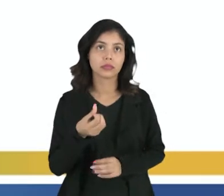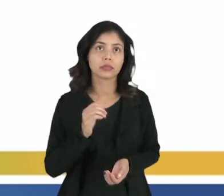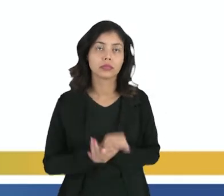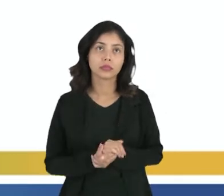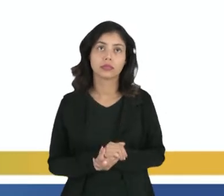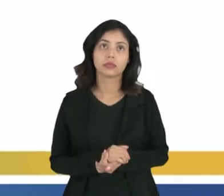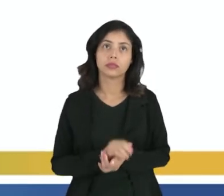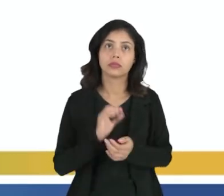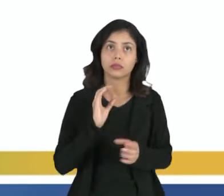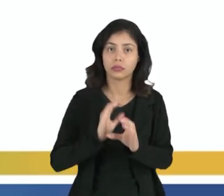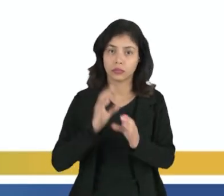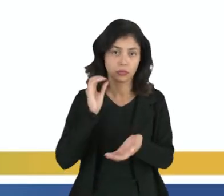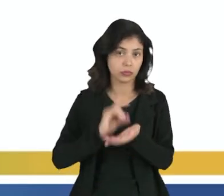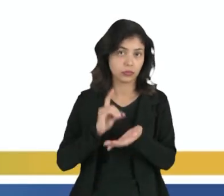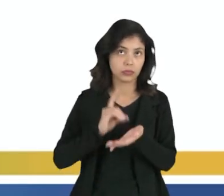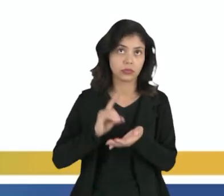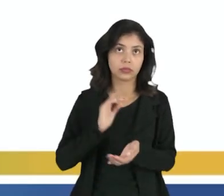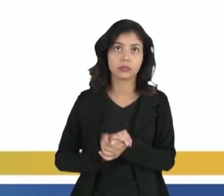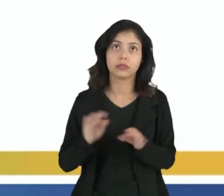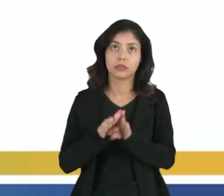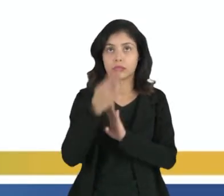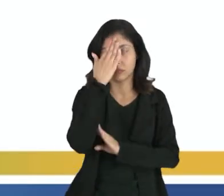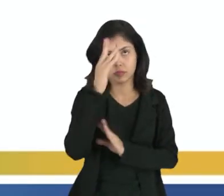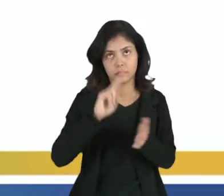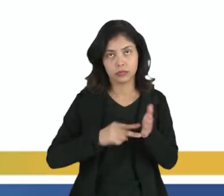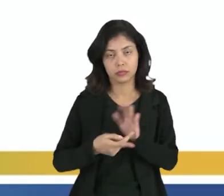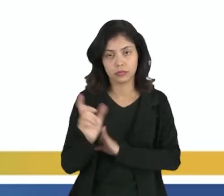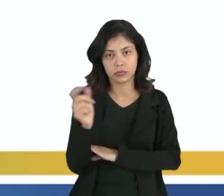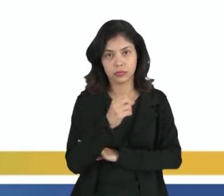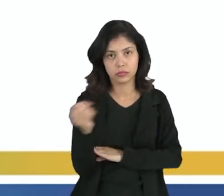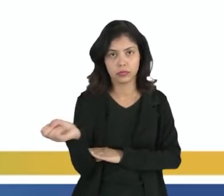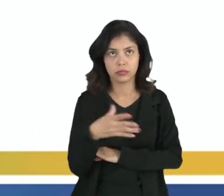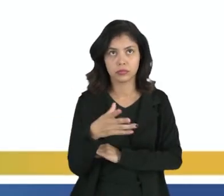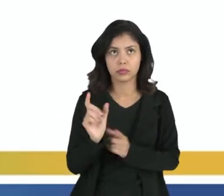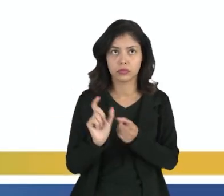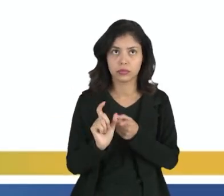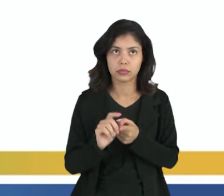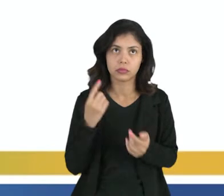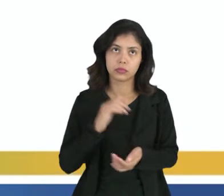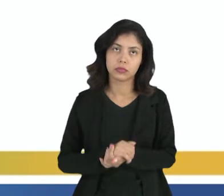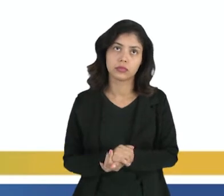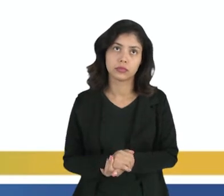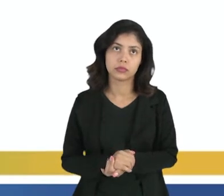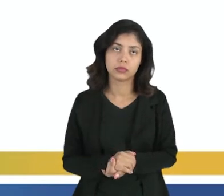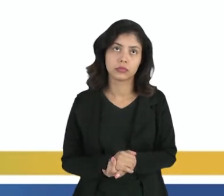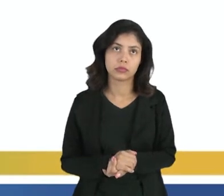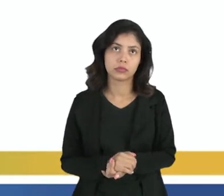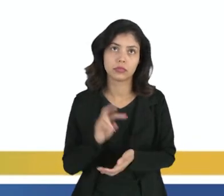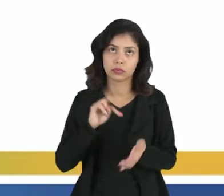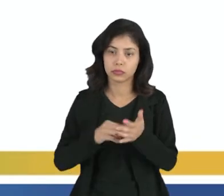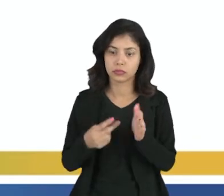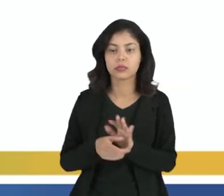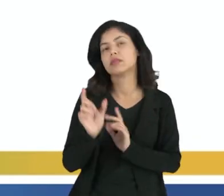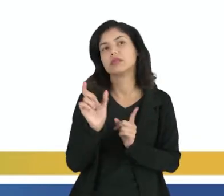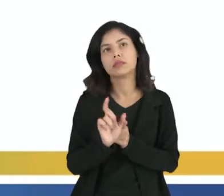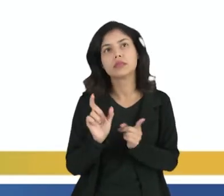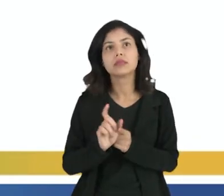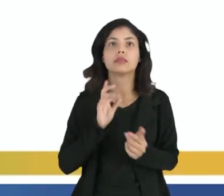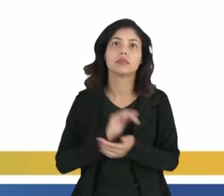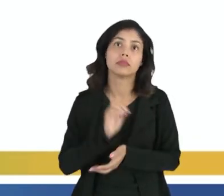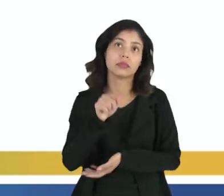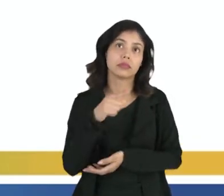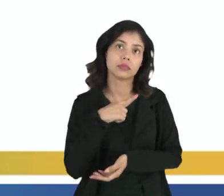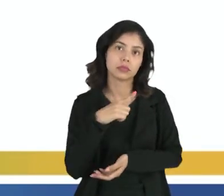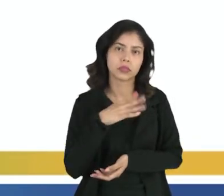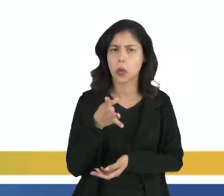6. Consulte o dicionário para entender o significado de novas palavras. Consultar o significado de palavras que